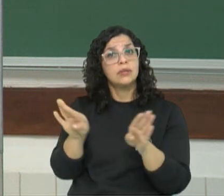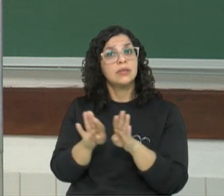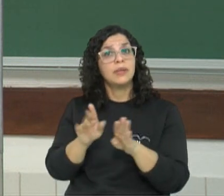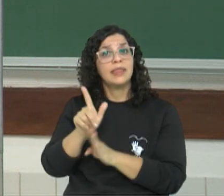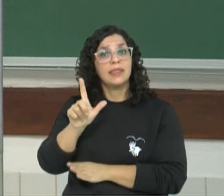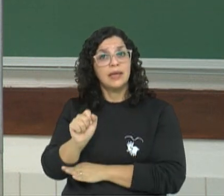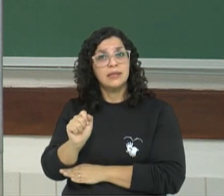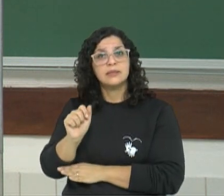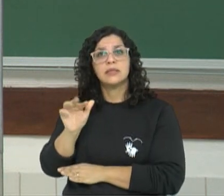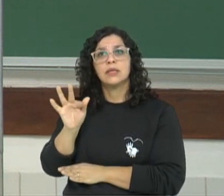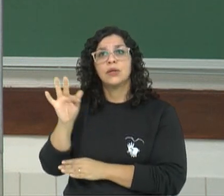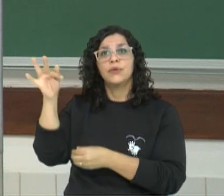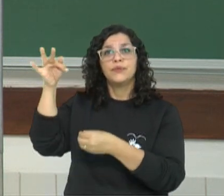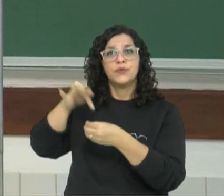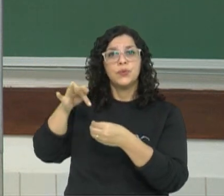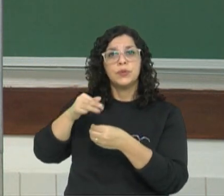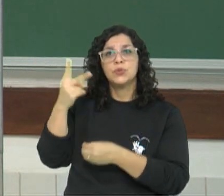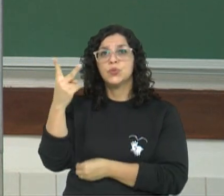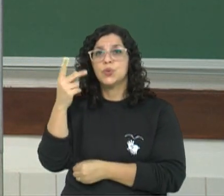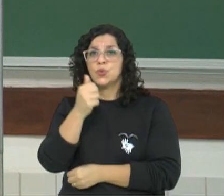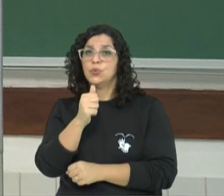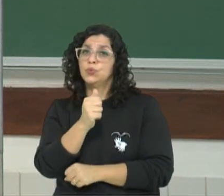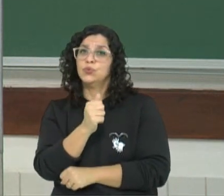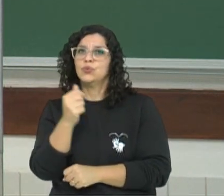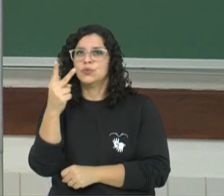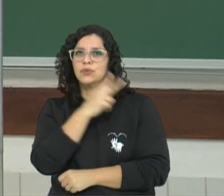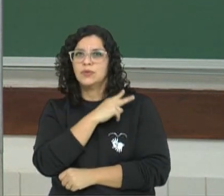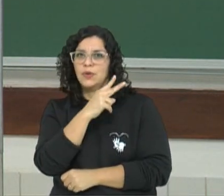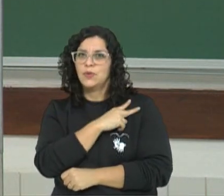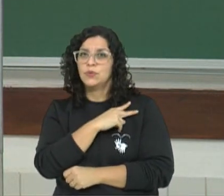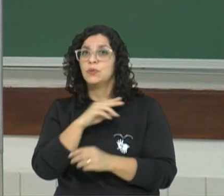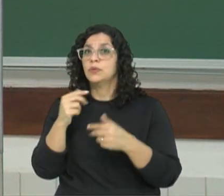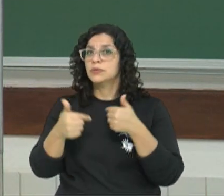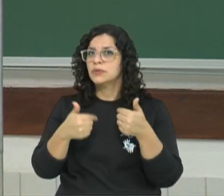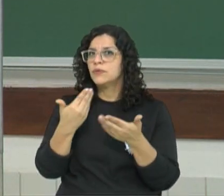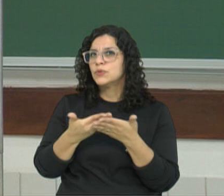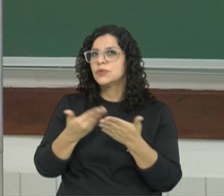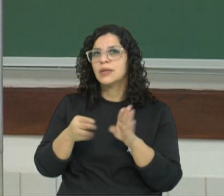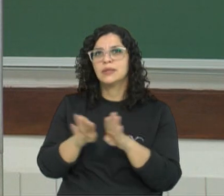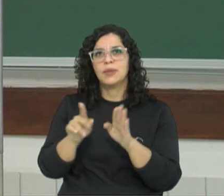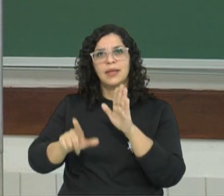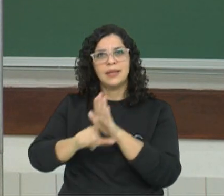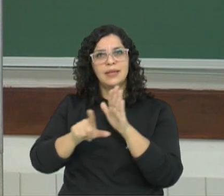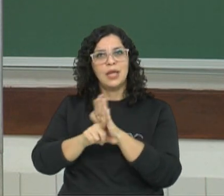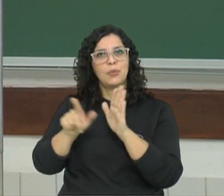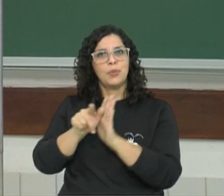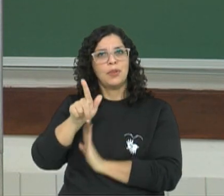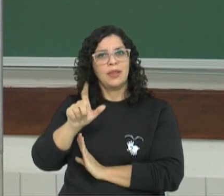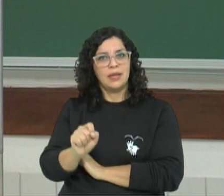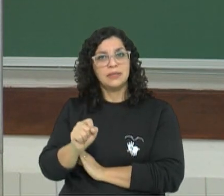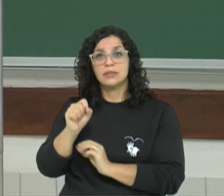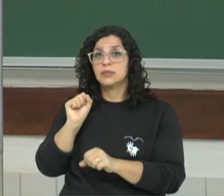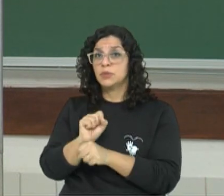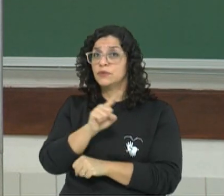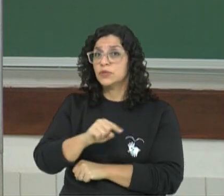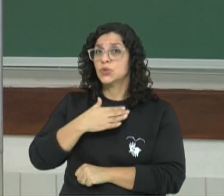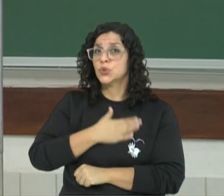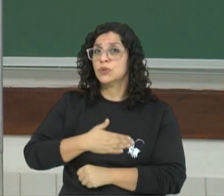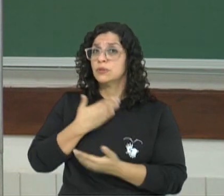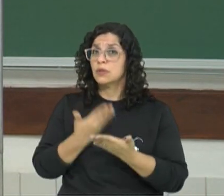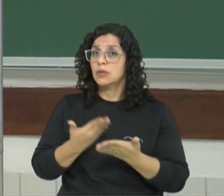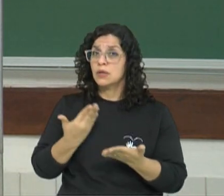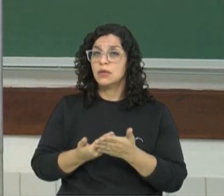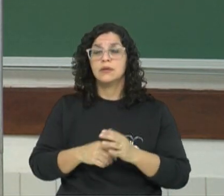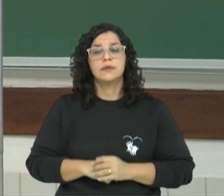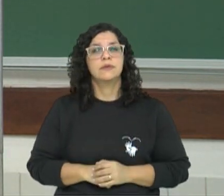gases e fluidos lá no segundo ano, que a gente for trabalhar em termodinâmica e lei dos gases, certo? Espero que vocês tenham gostado da aula